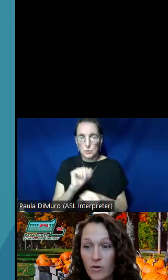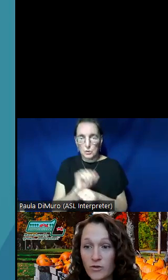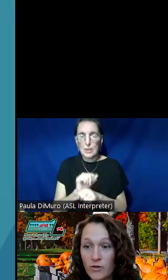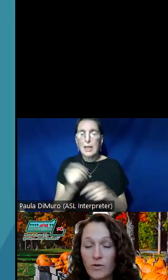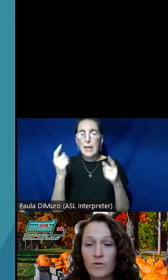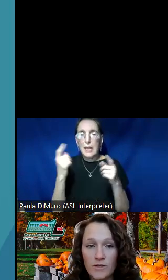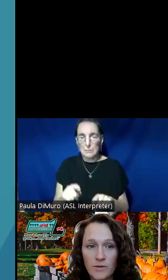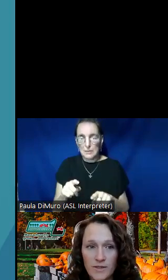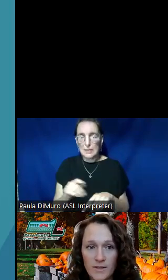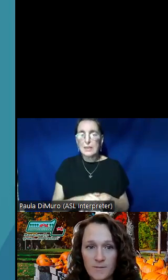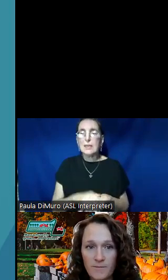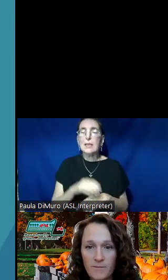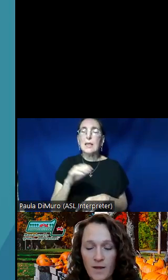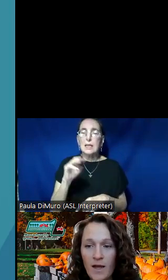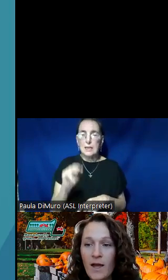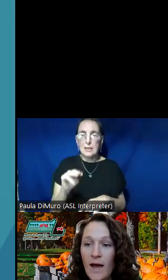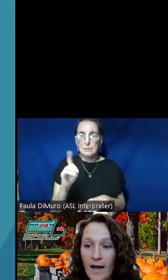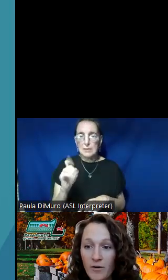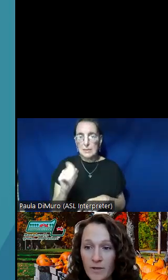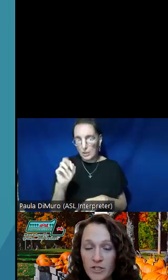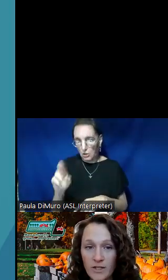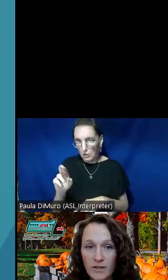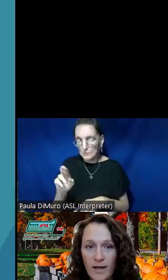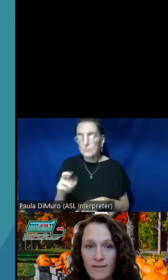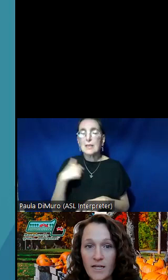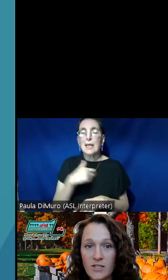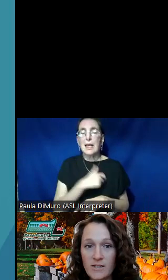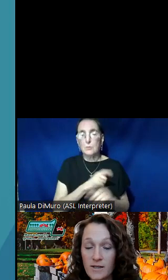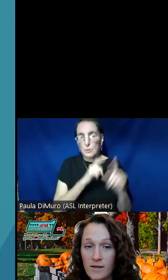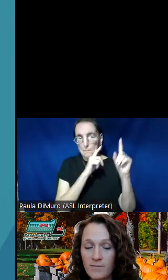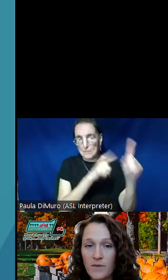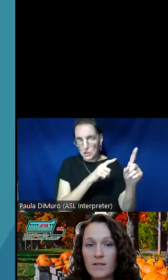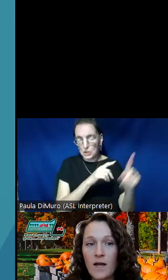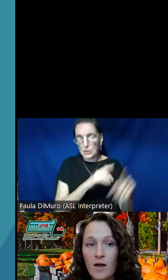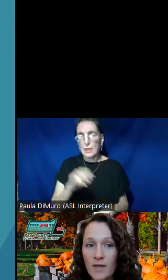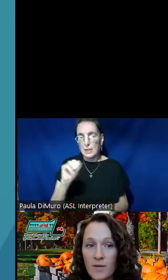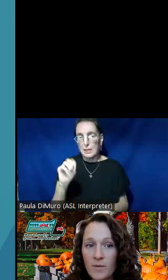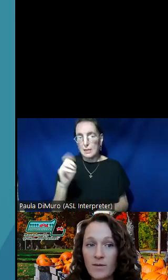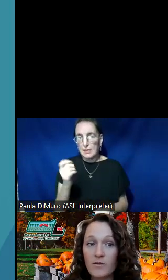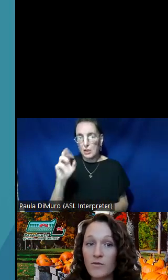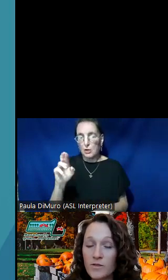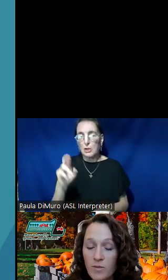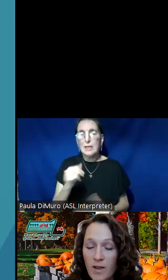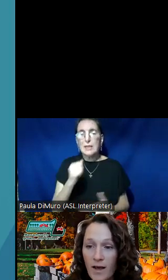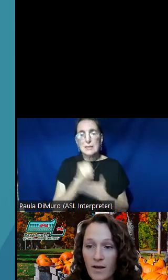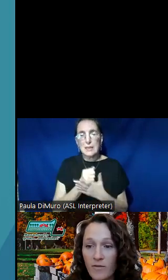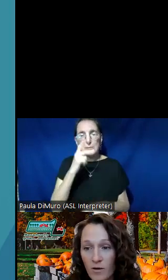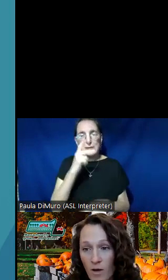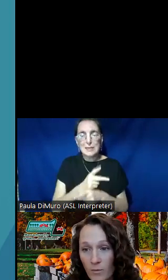iniciativas ambientais que está acontecendo no Departamento Agrícola?